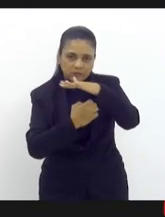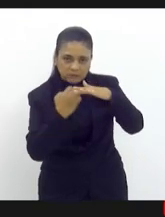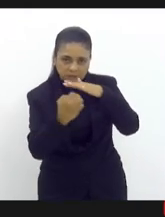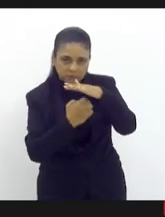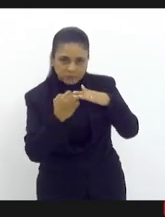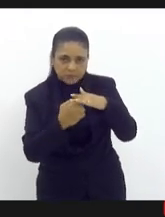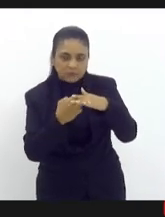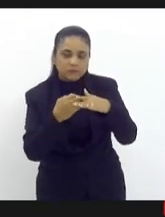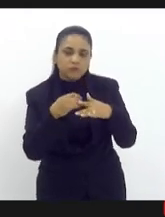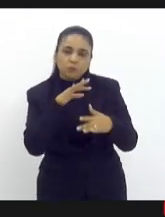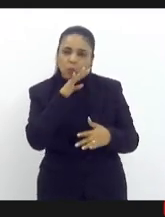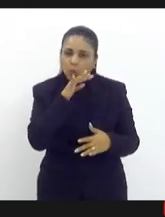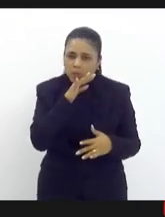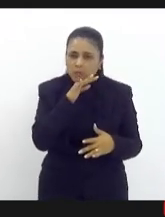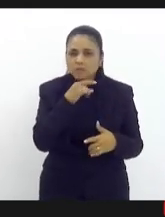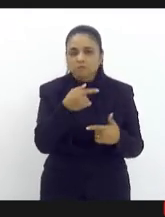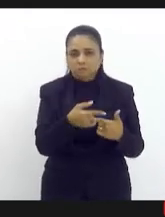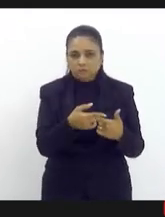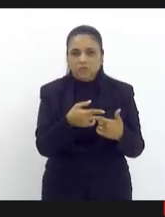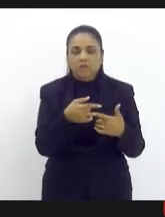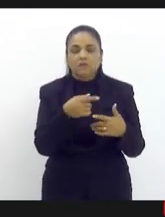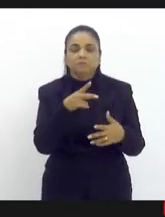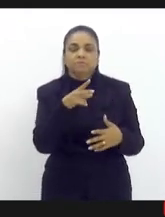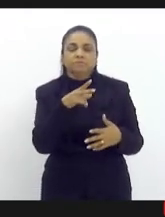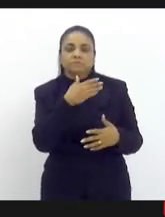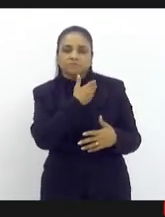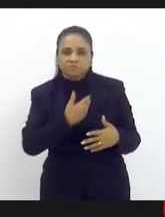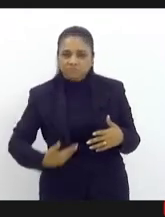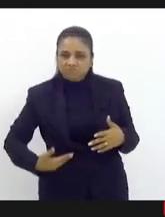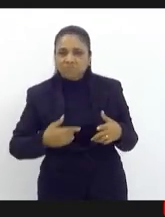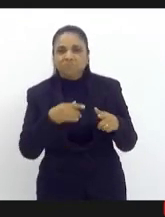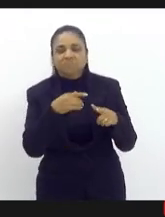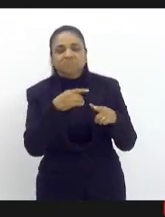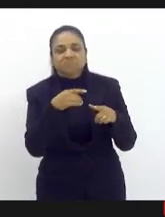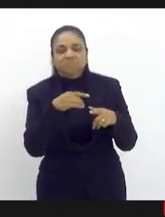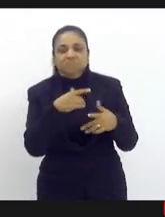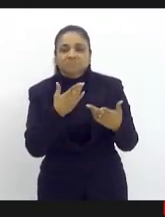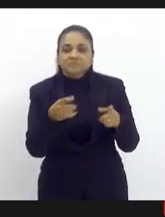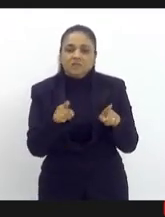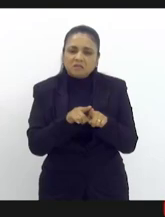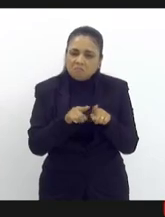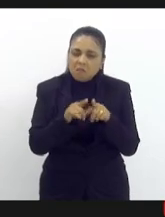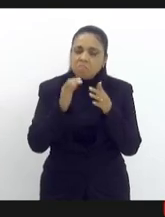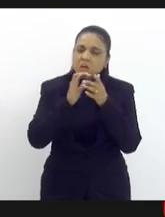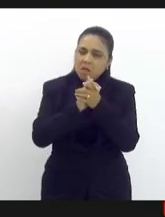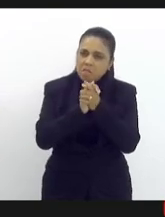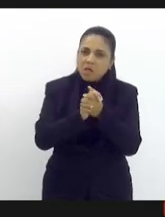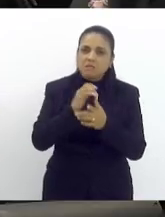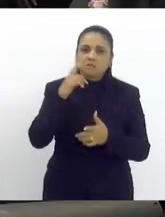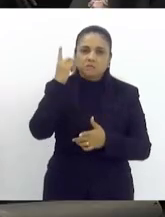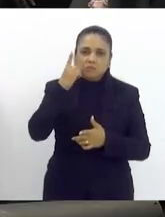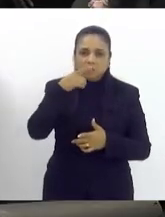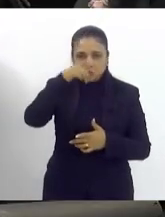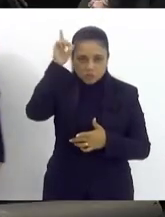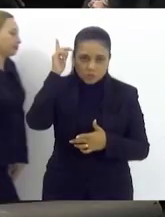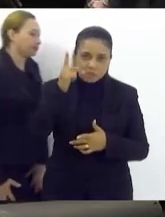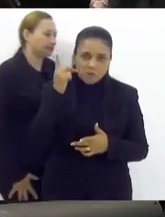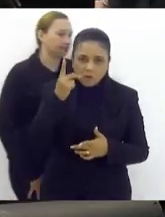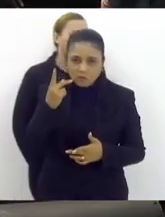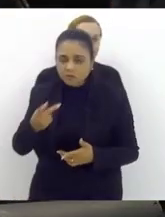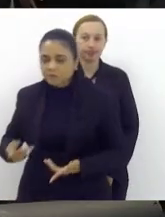serviço público. Então, parabéns à Vossa Excelência, ao deputado Luiz Paulo, por essa iniciativa.